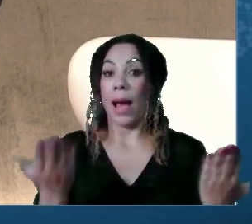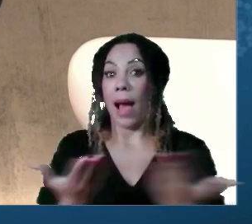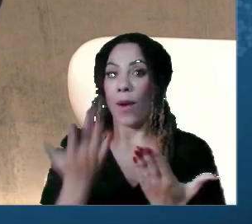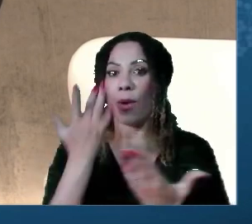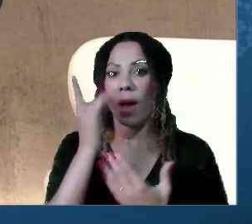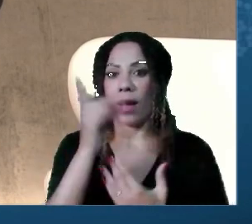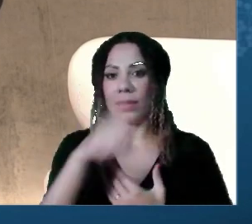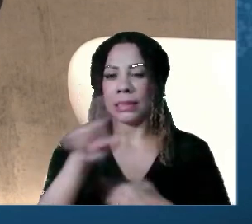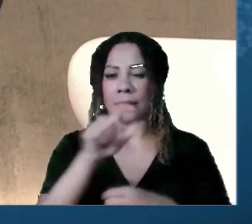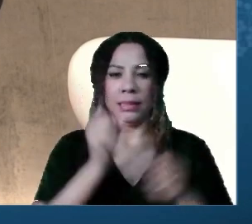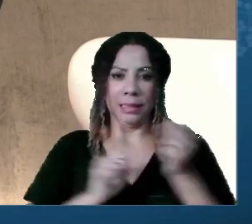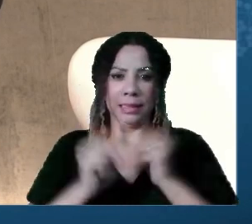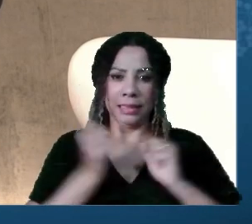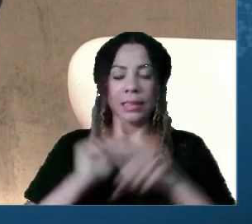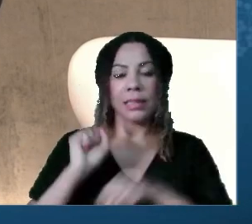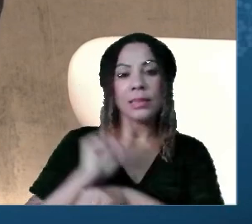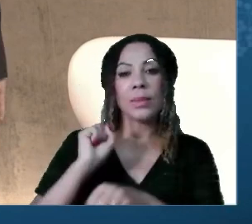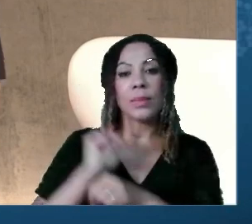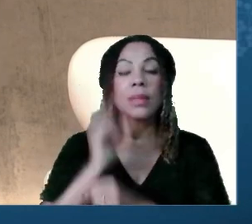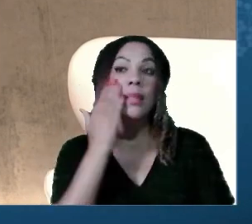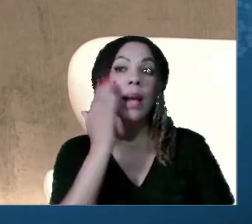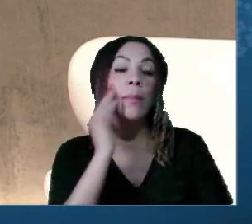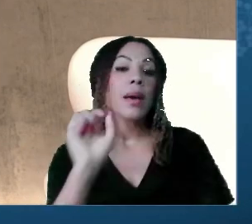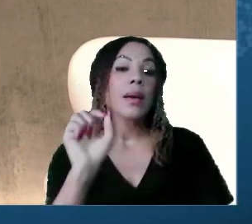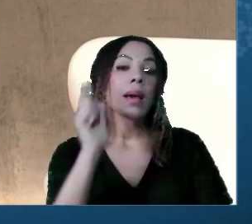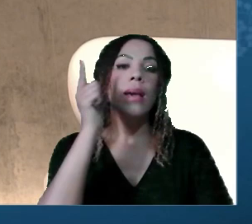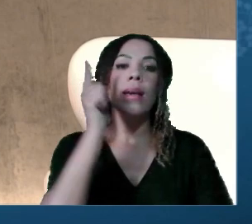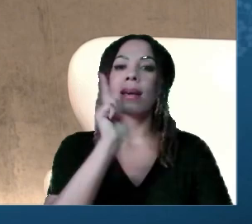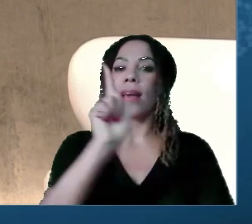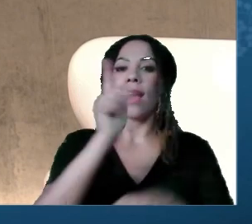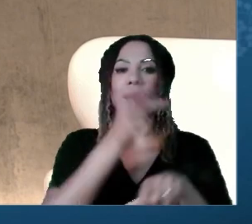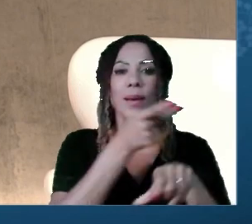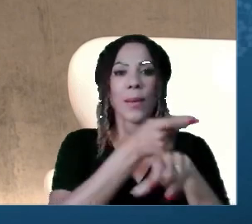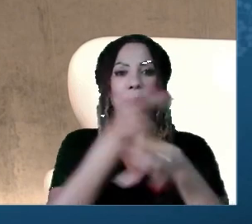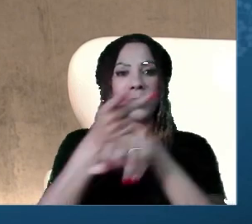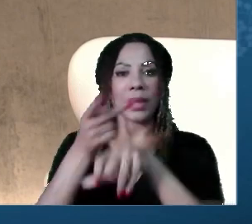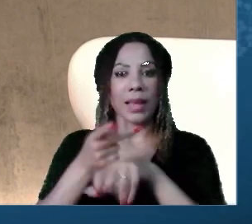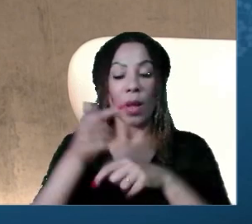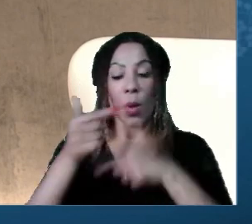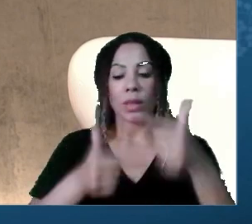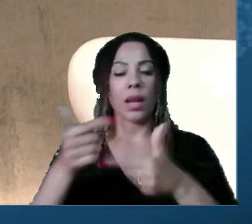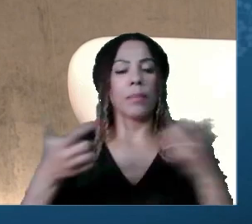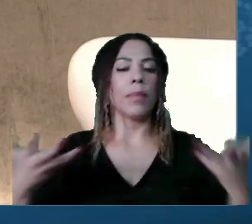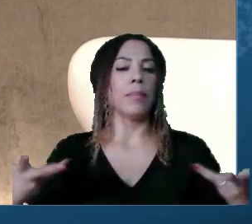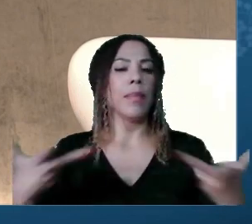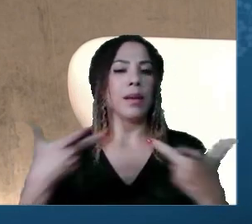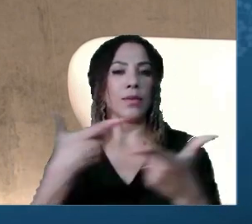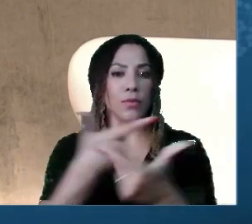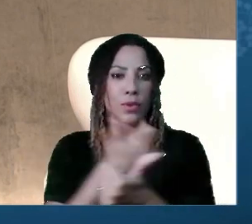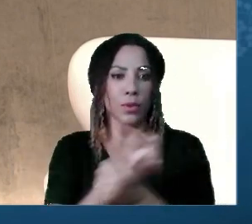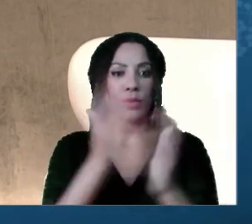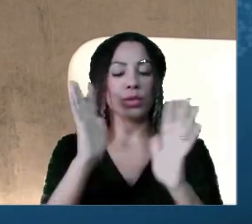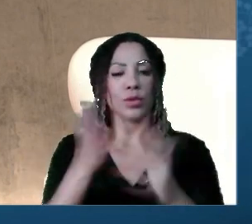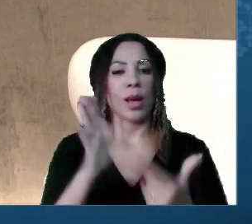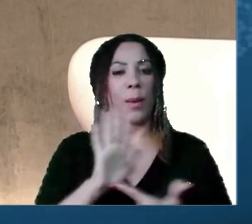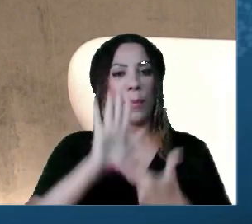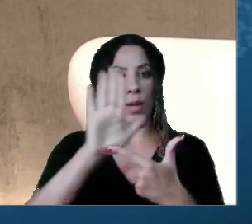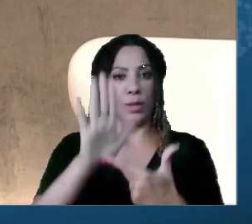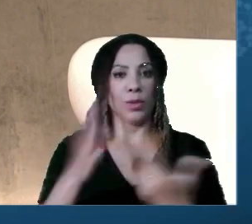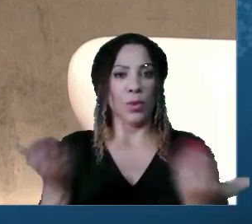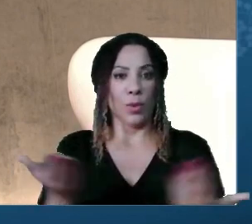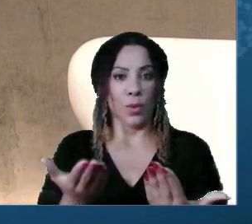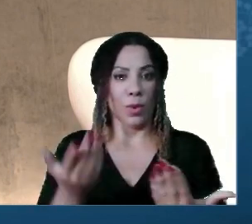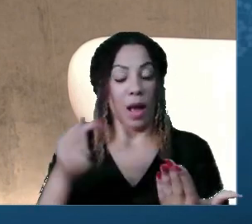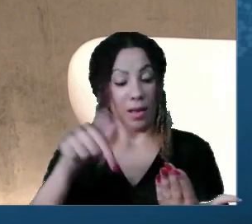esperando de conhecer os vencedores dos trabalhos maravilhosos também que foram colocados, né? Assim,